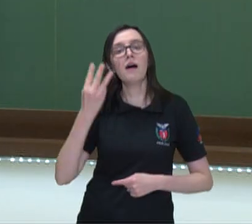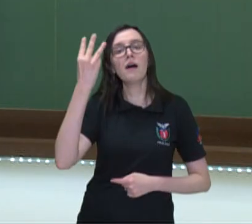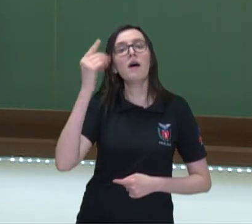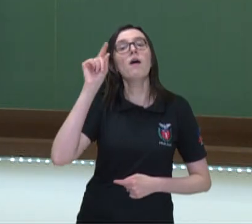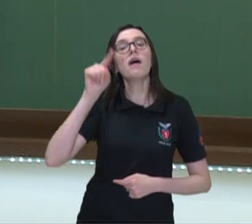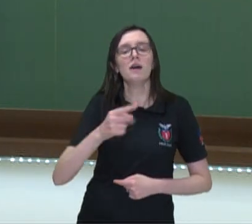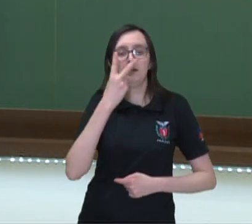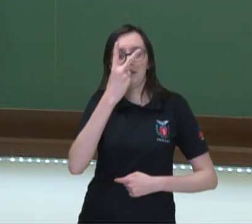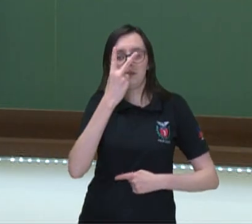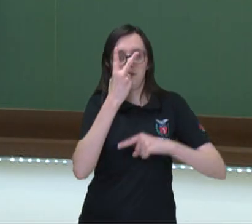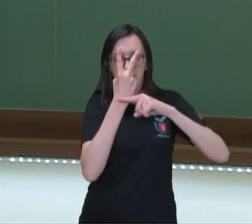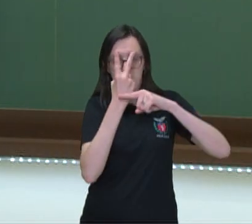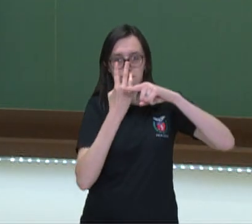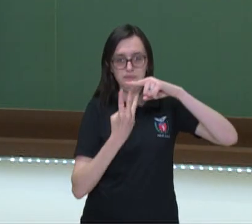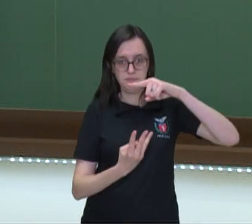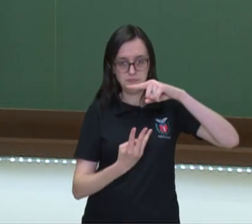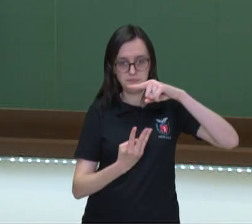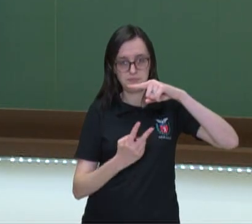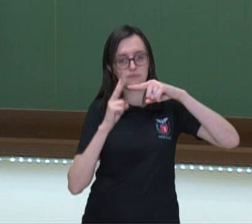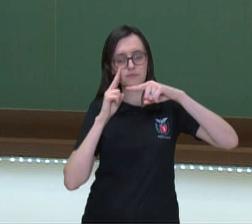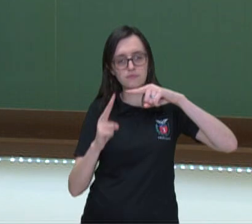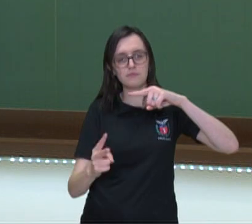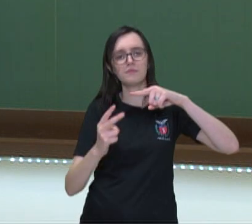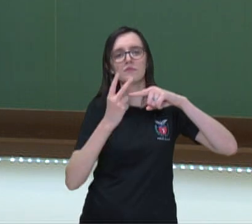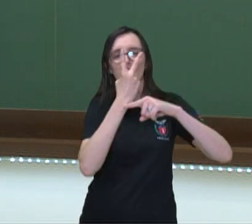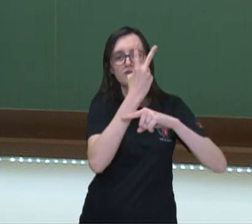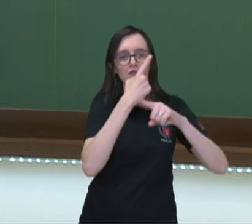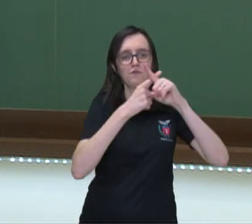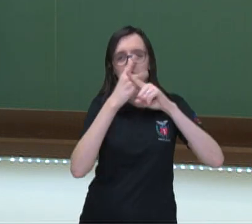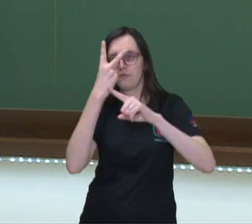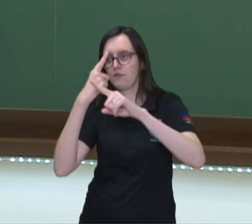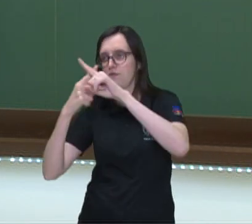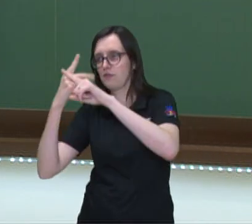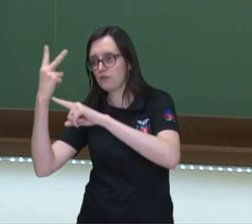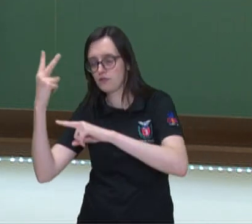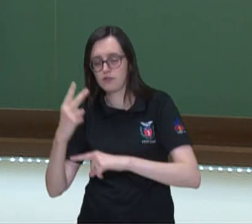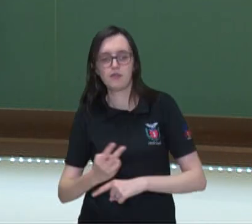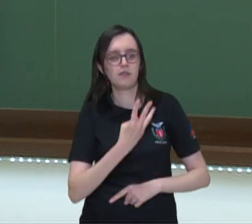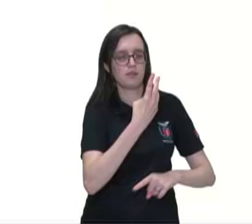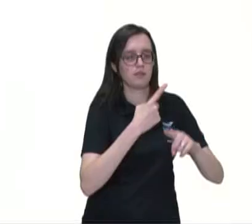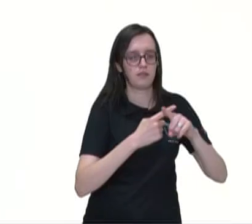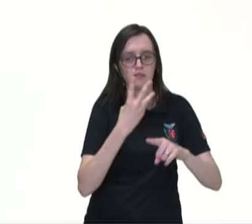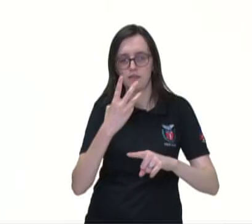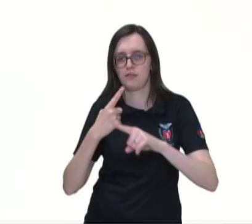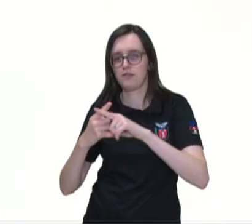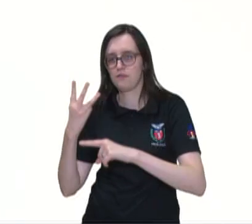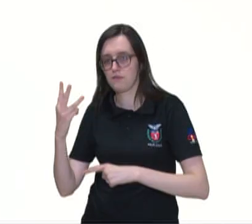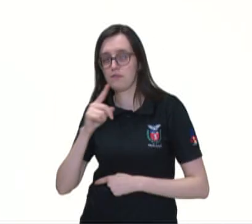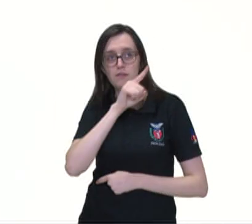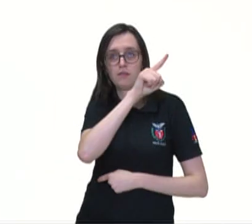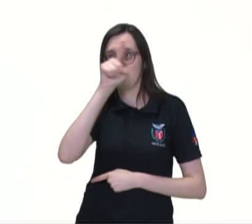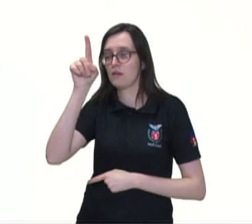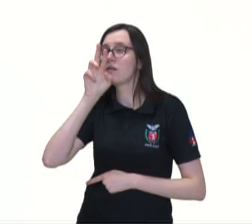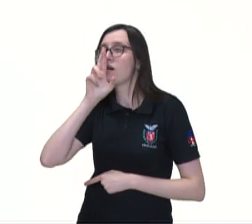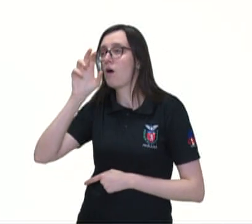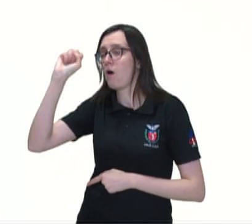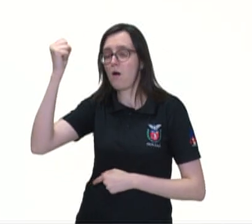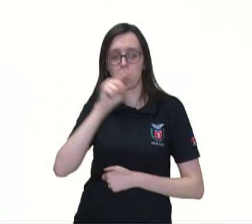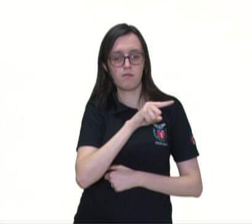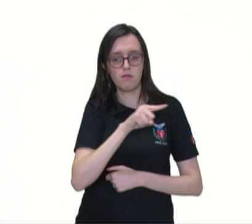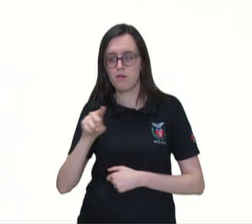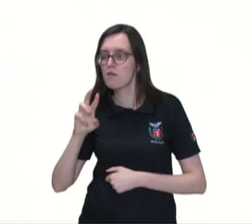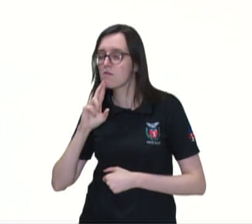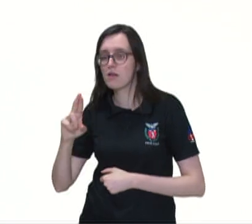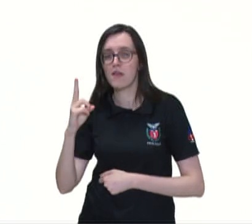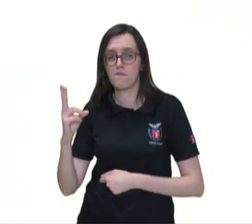ao cubo sobre 3 ao cubo. 2 vezes 2 vezes 2 é 8. 3 vezes 3 vezes 3